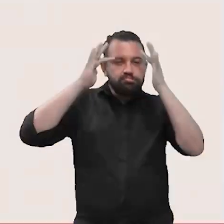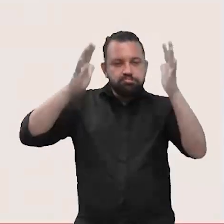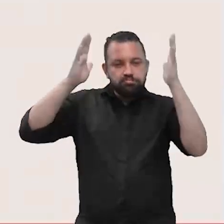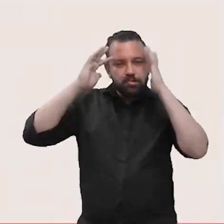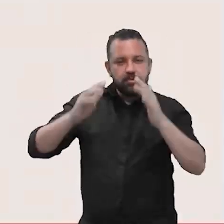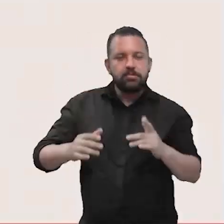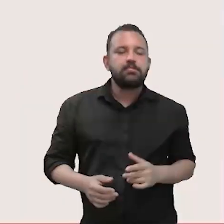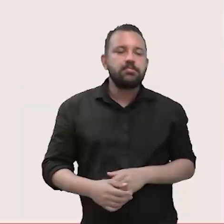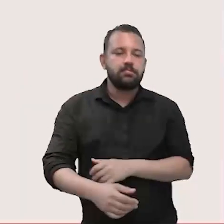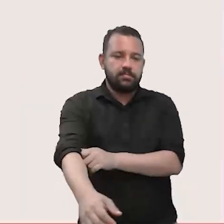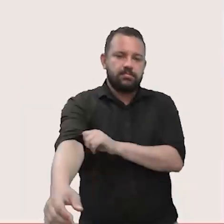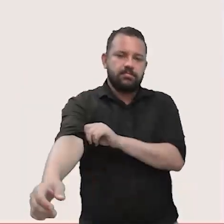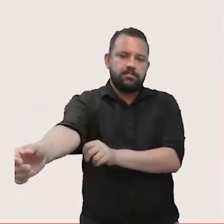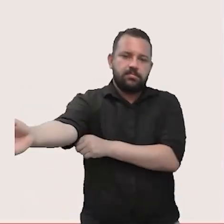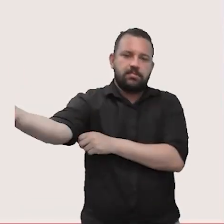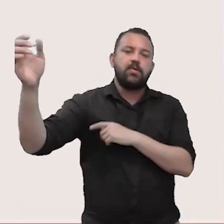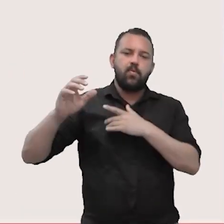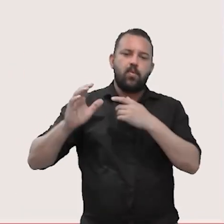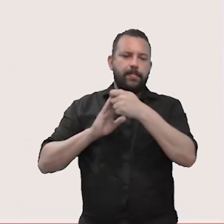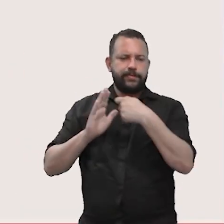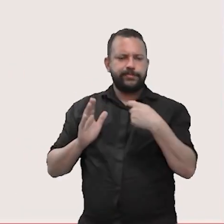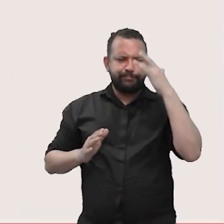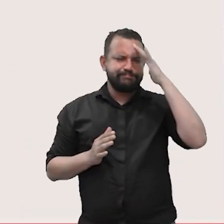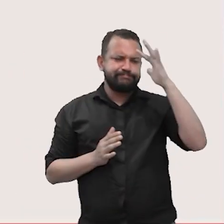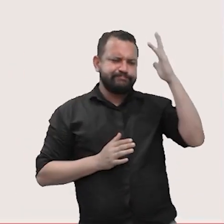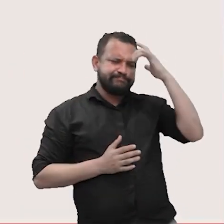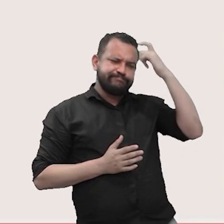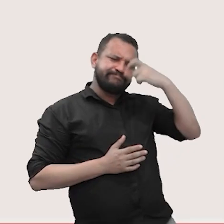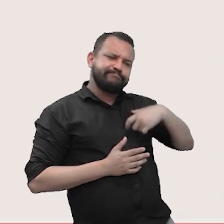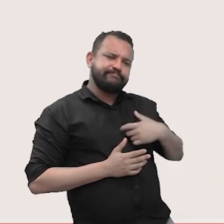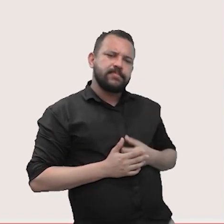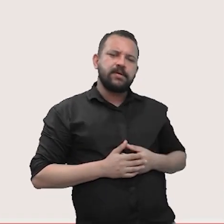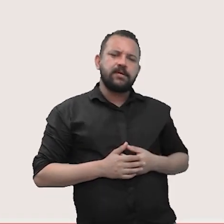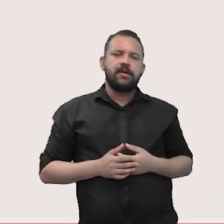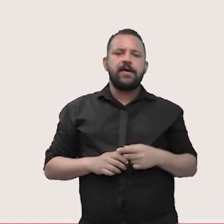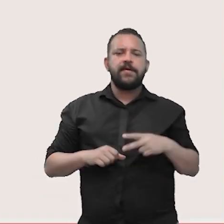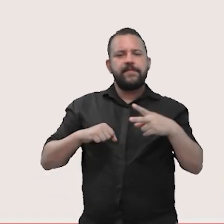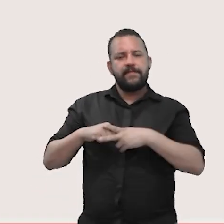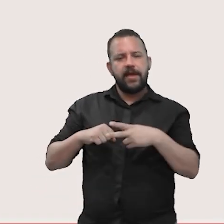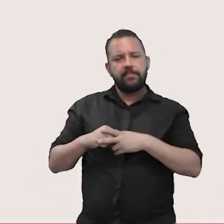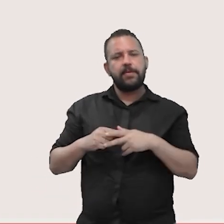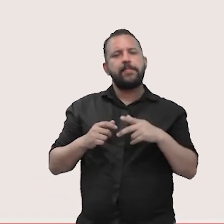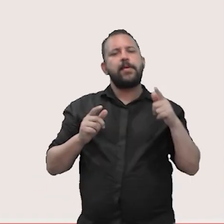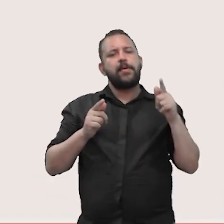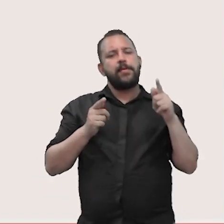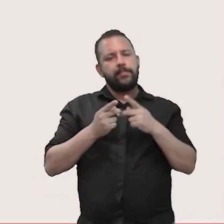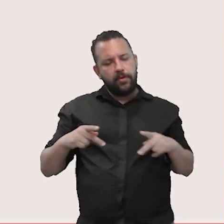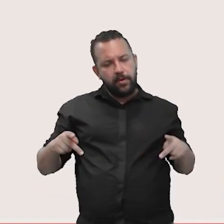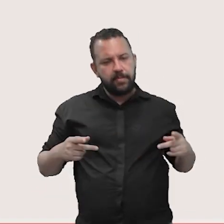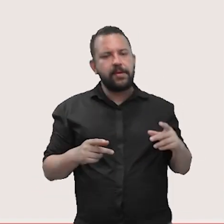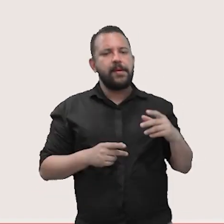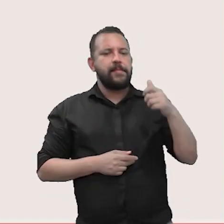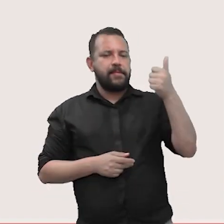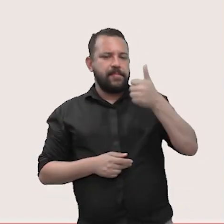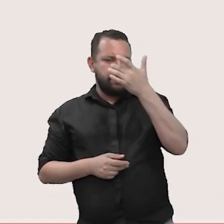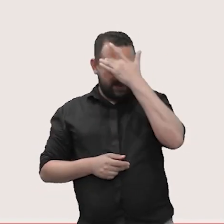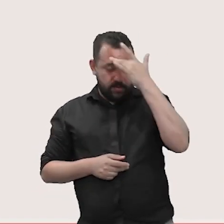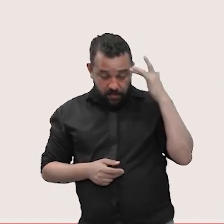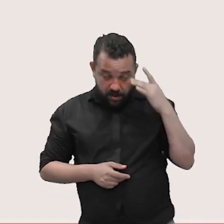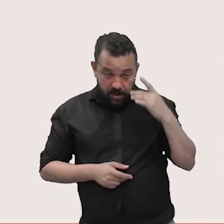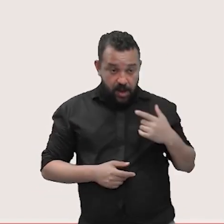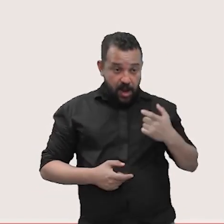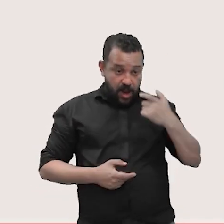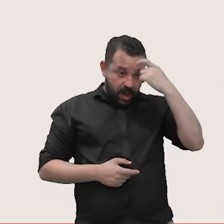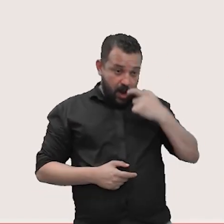o que o autor pensa, o que ele sente. Verbos e pronomes na primeira pessoa. A presença do